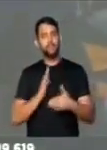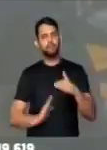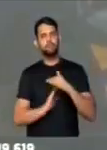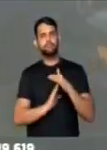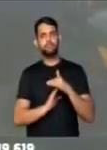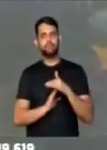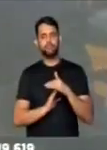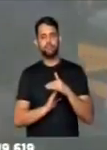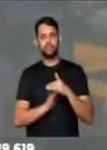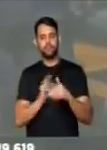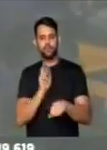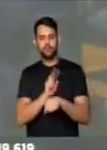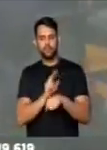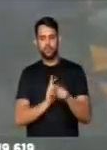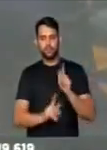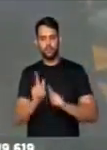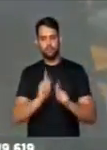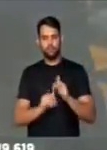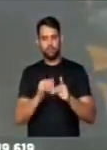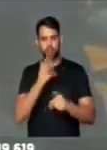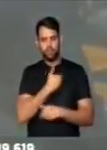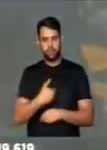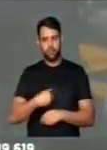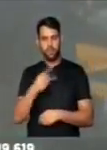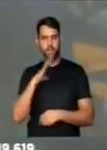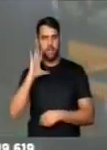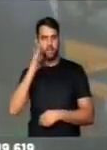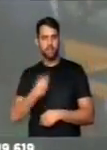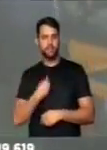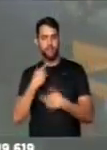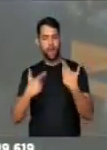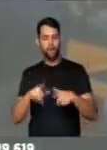liberdade ao gestor público. Tetos globais, e o gestor